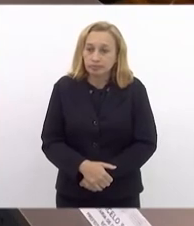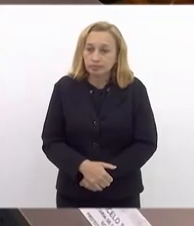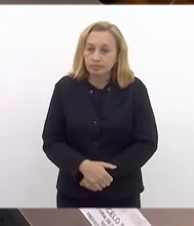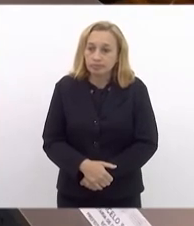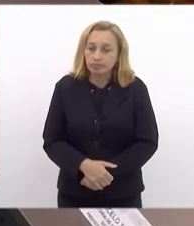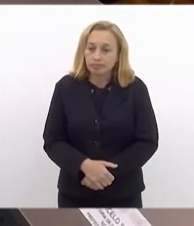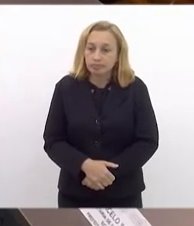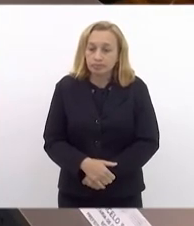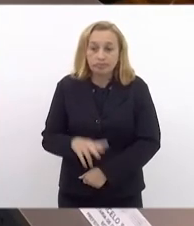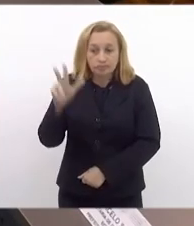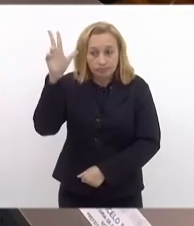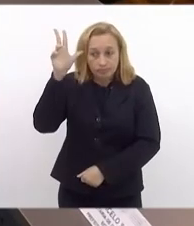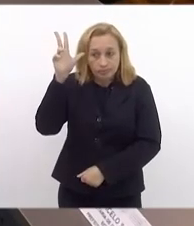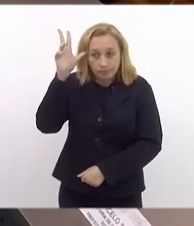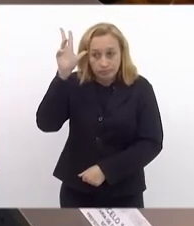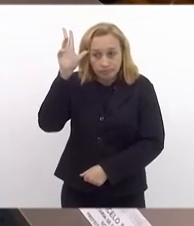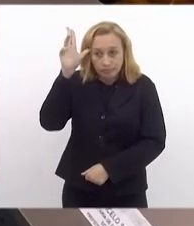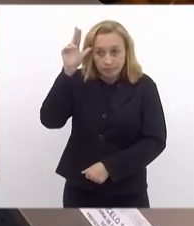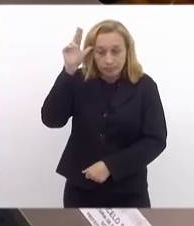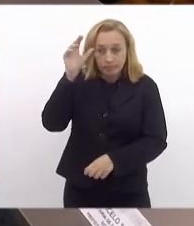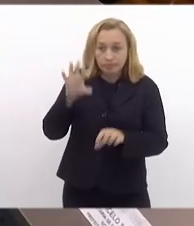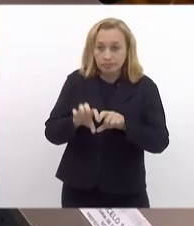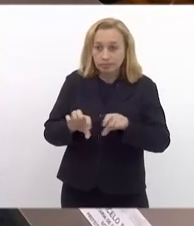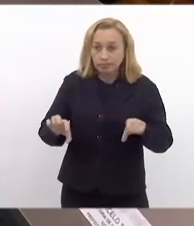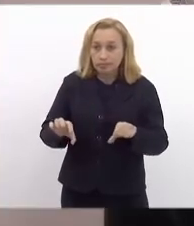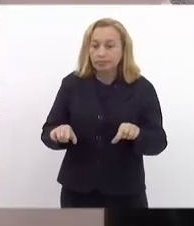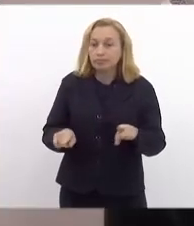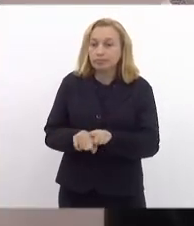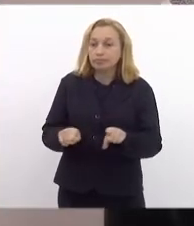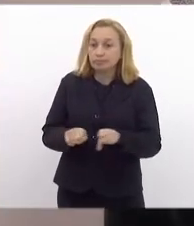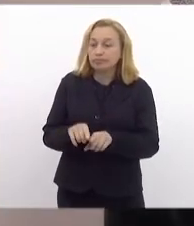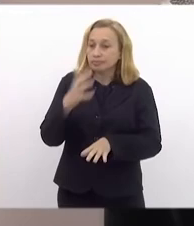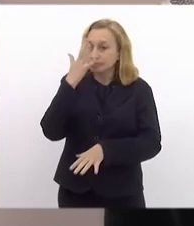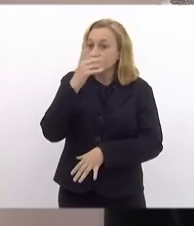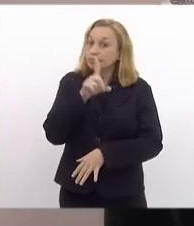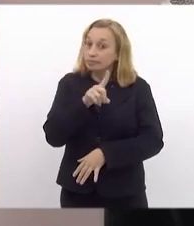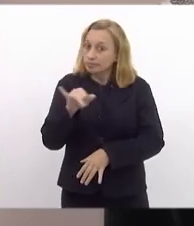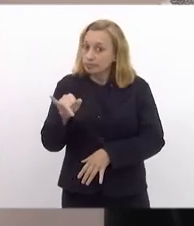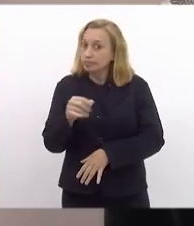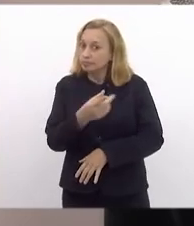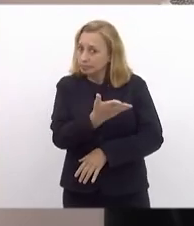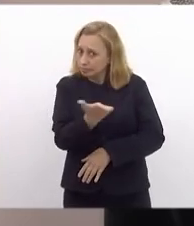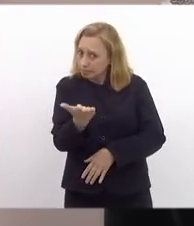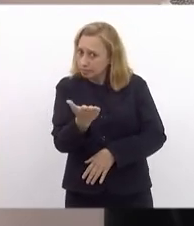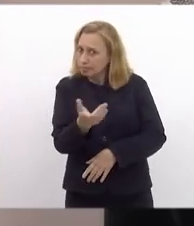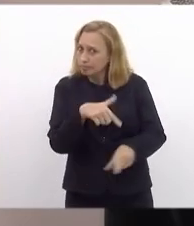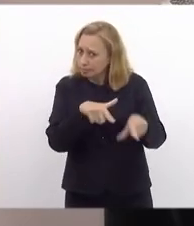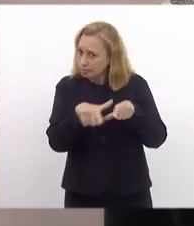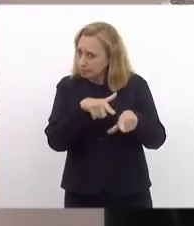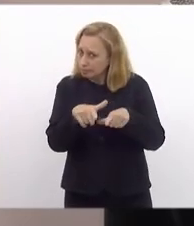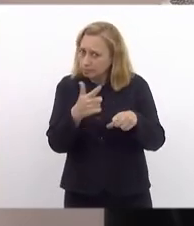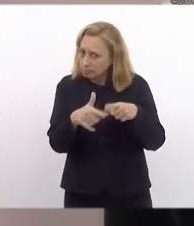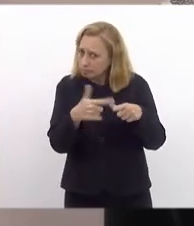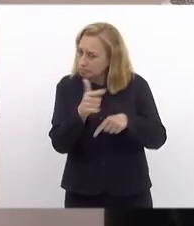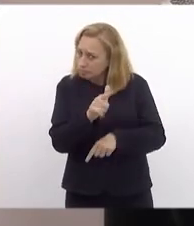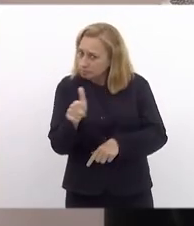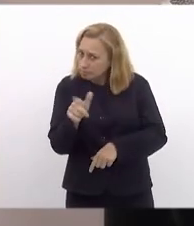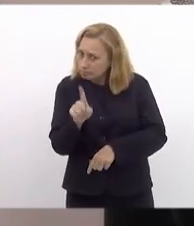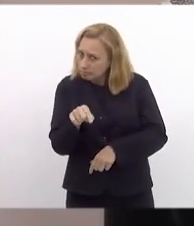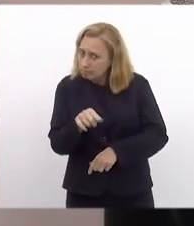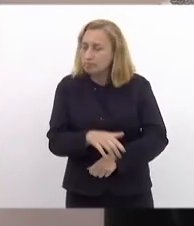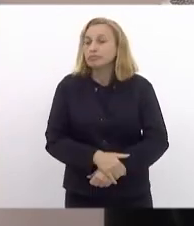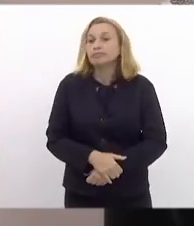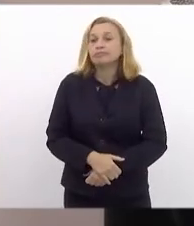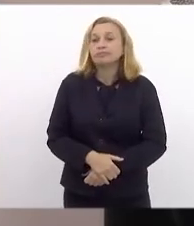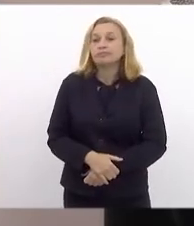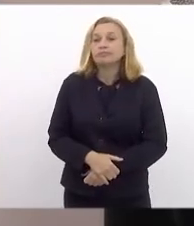o plástico carnaval é dia do Yuri trabalhar do Moacir também não tem problema nenhum para trabalhar nem na faixa eu nem no carnaval